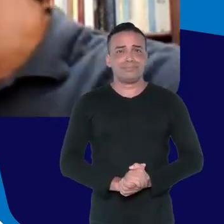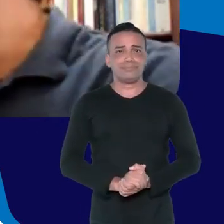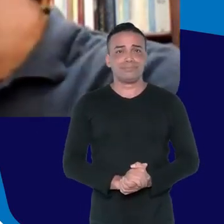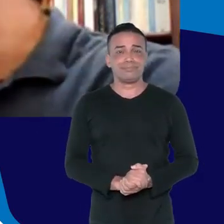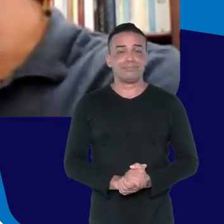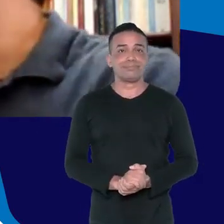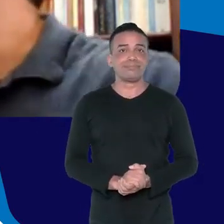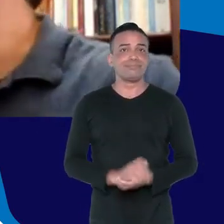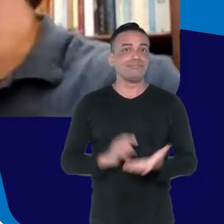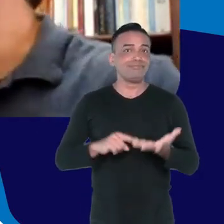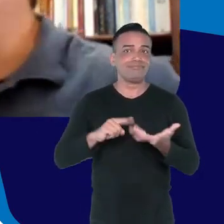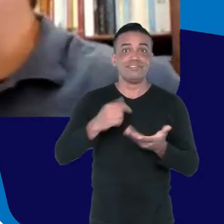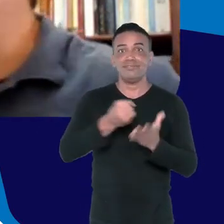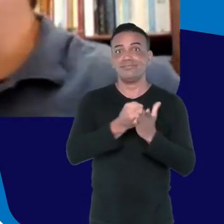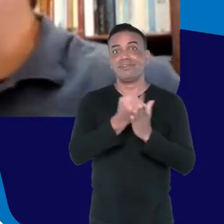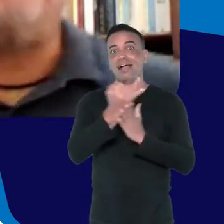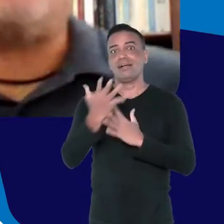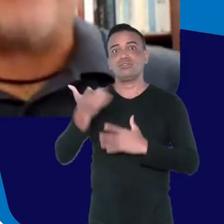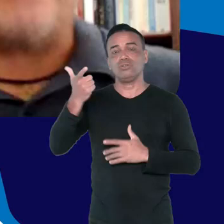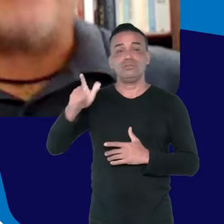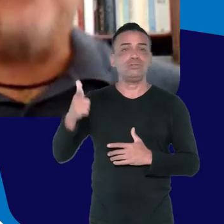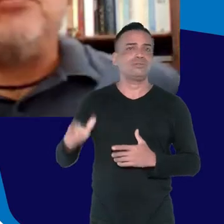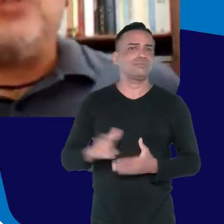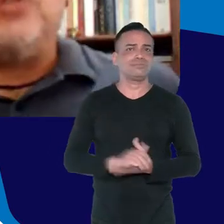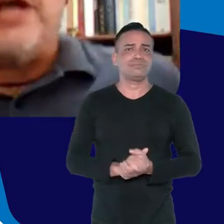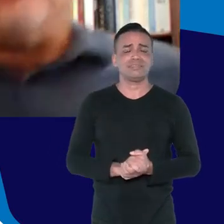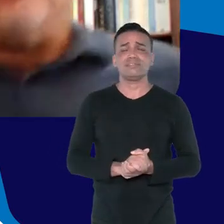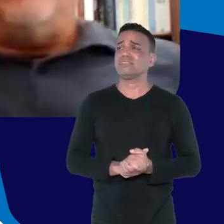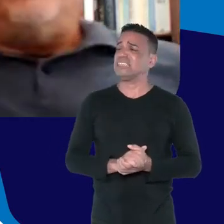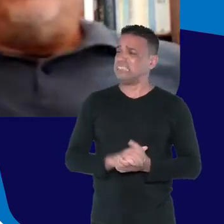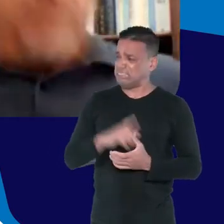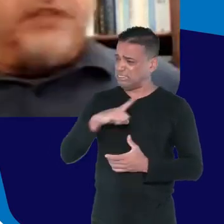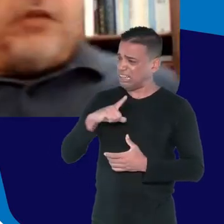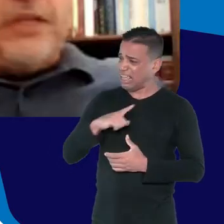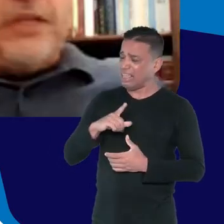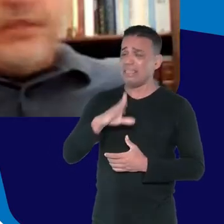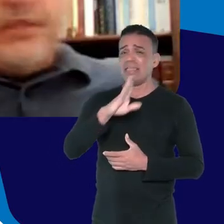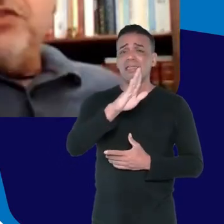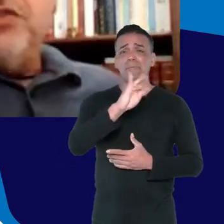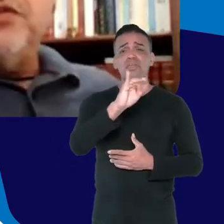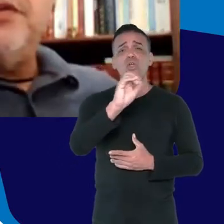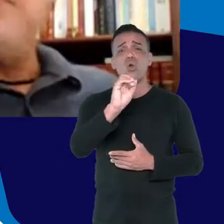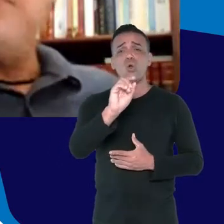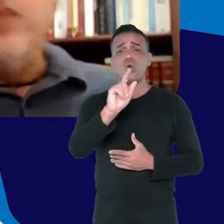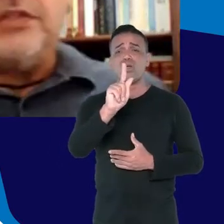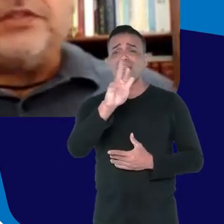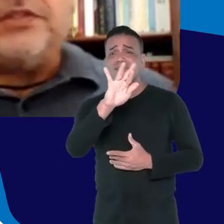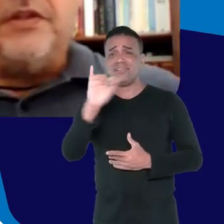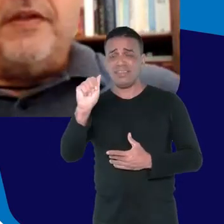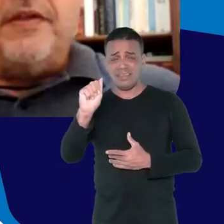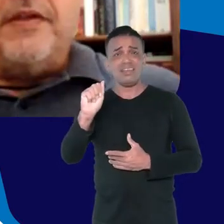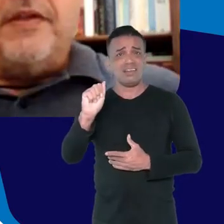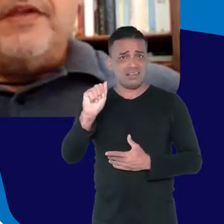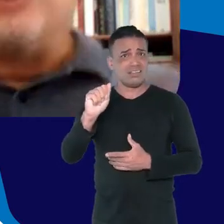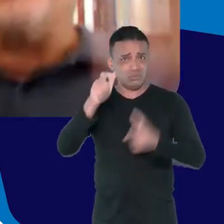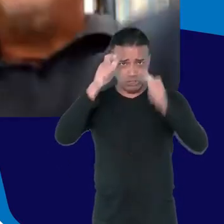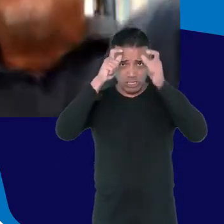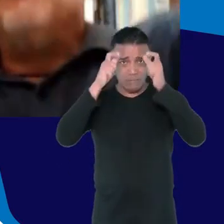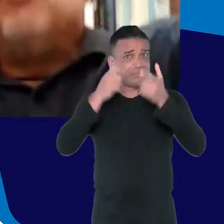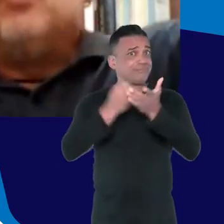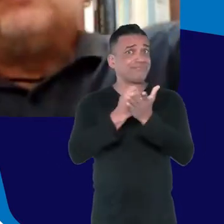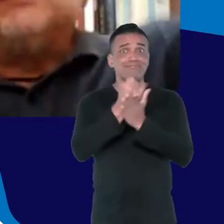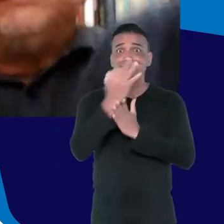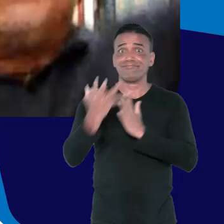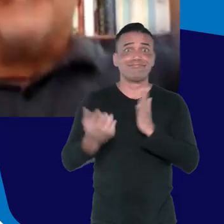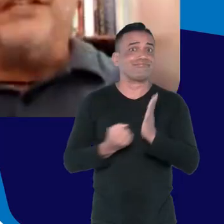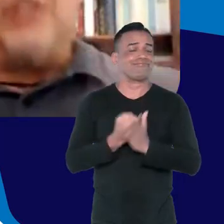E vários outros livros. Ele falou, poxa, existe biografia do diabo? Eu falei, existe. E muitas. E